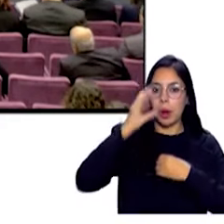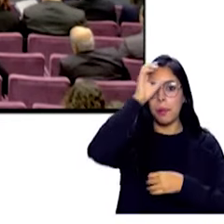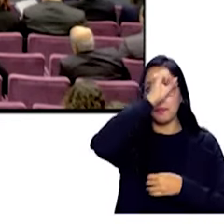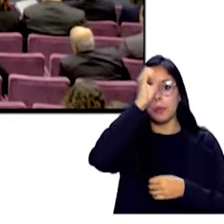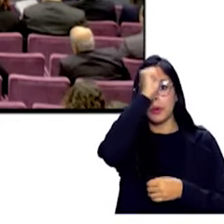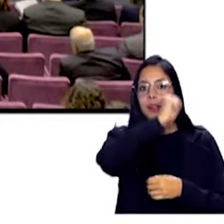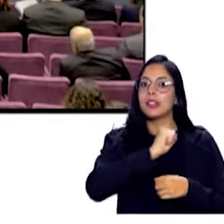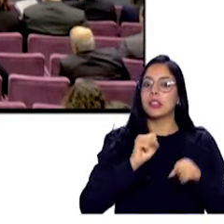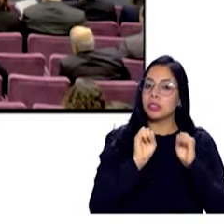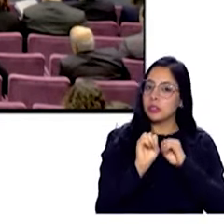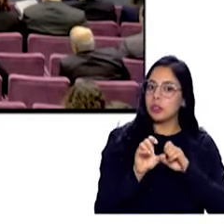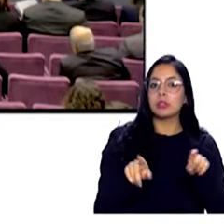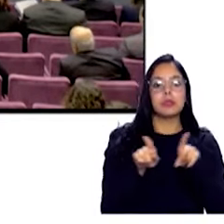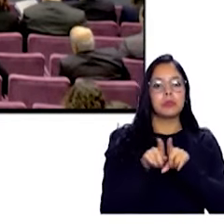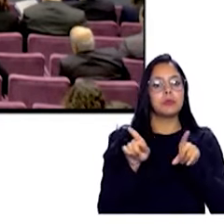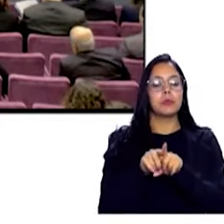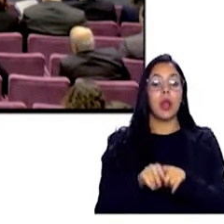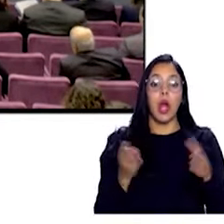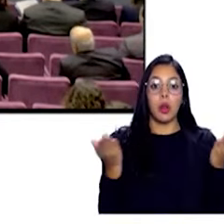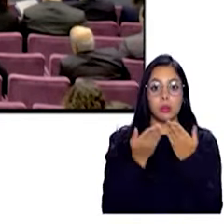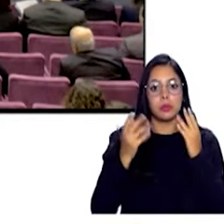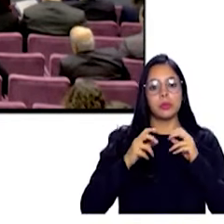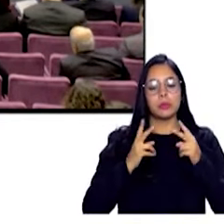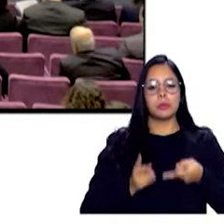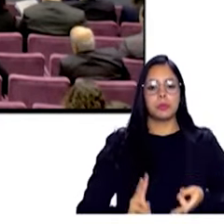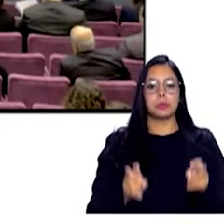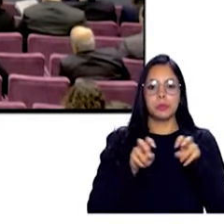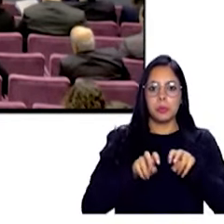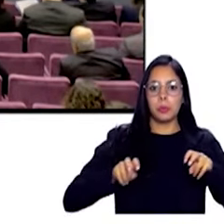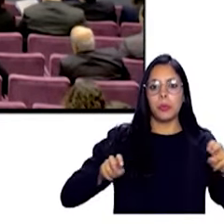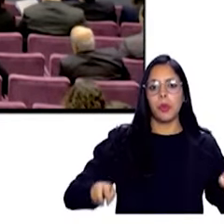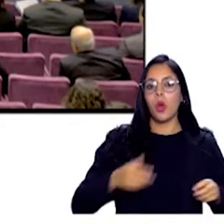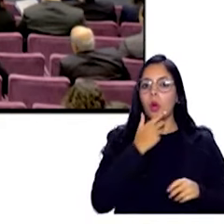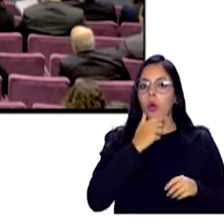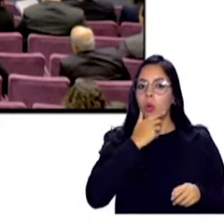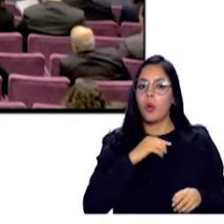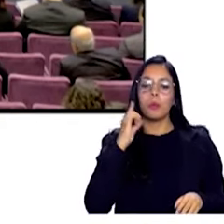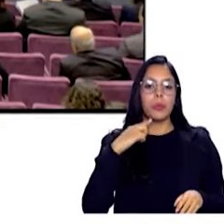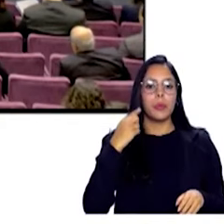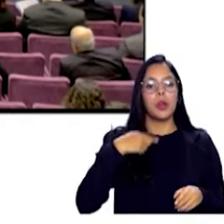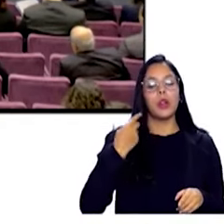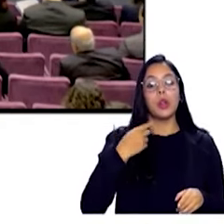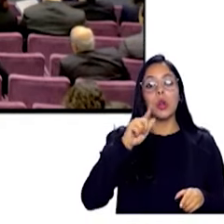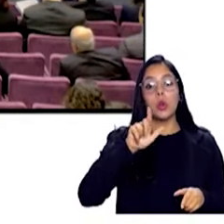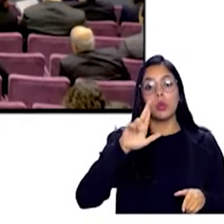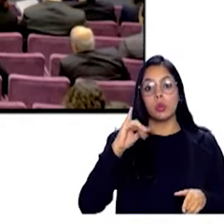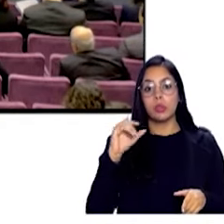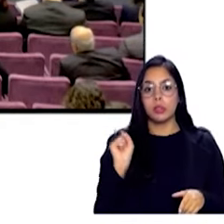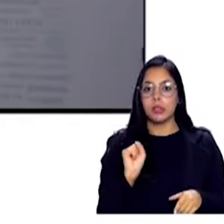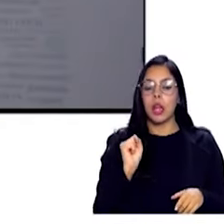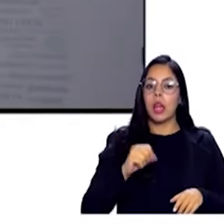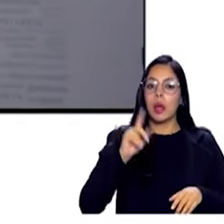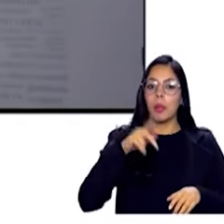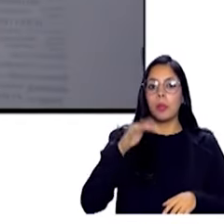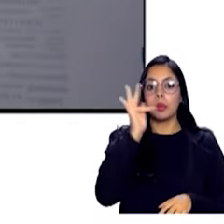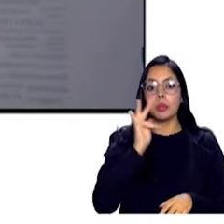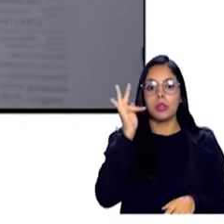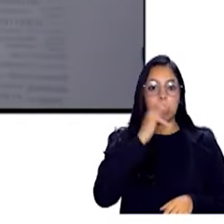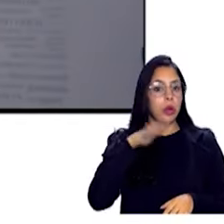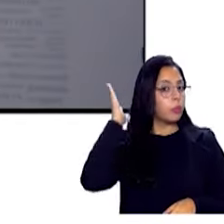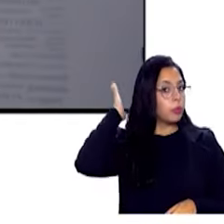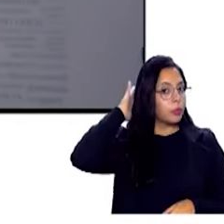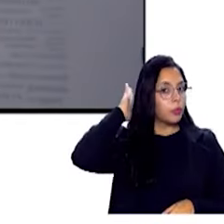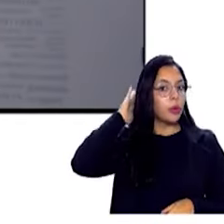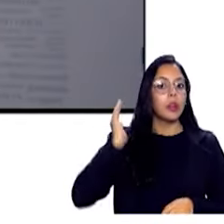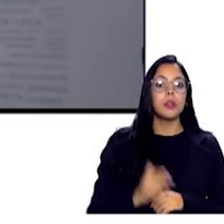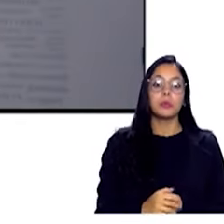painel ouviremos agora o professor Dr luí Guilherme Marinoni Universidade Federal do Paraná daí